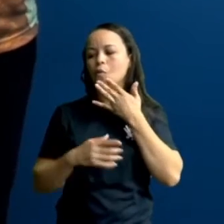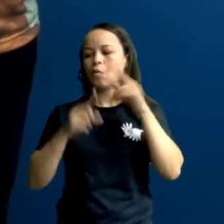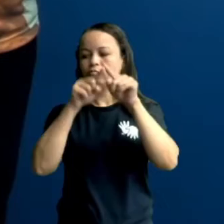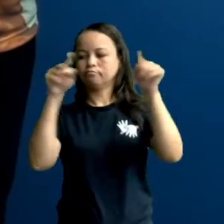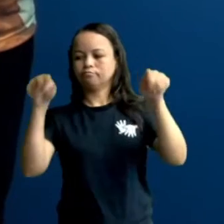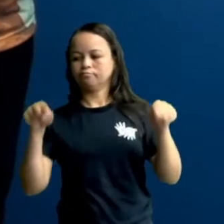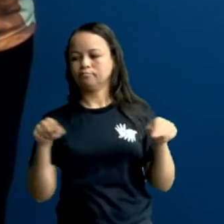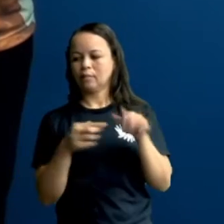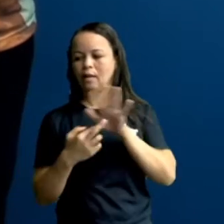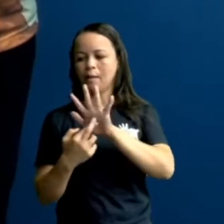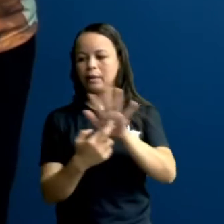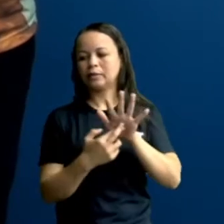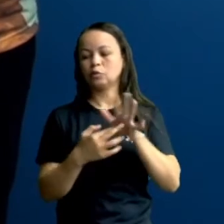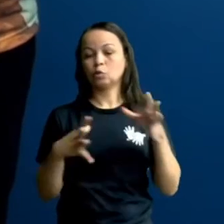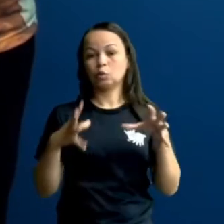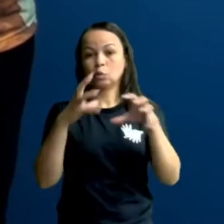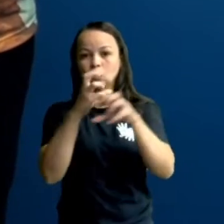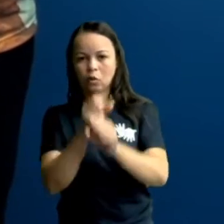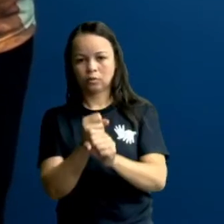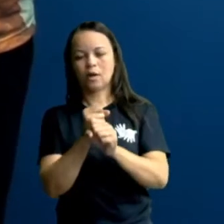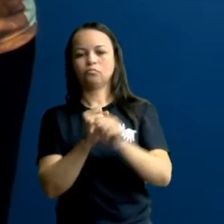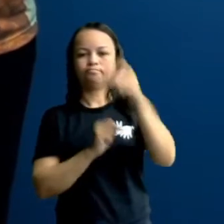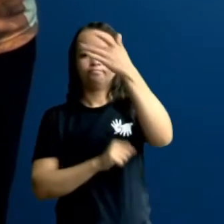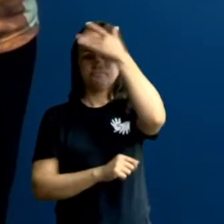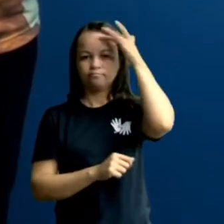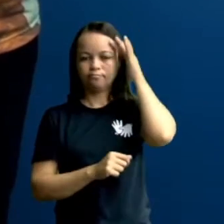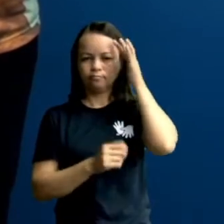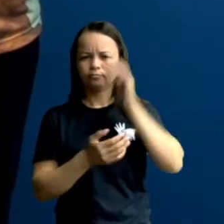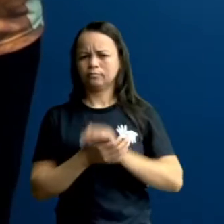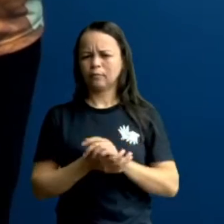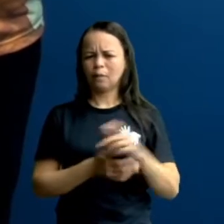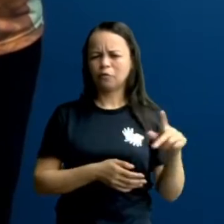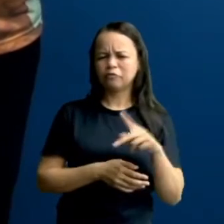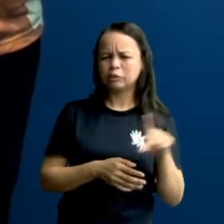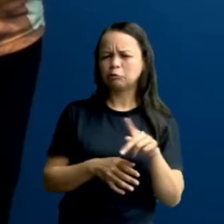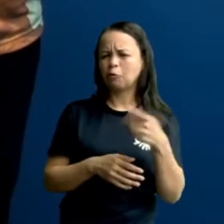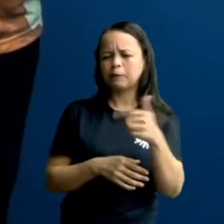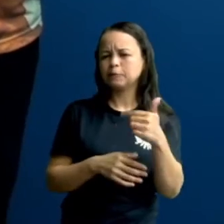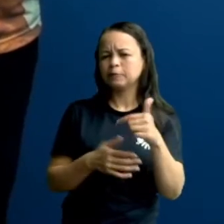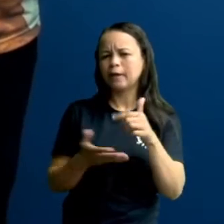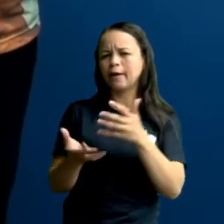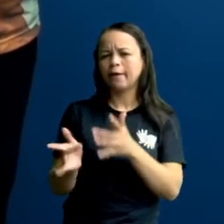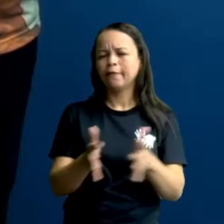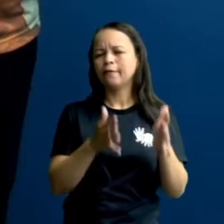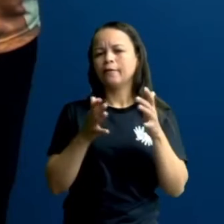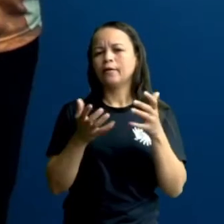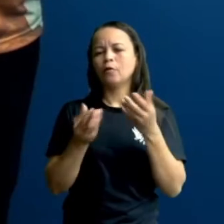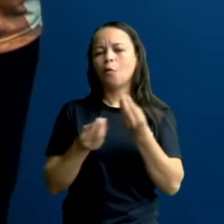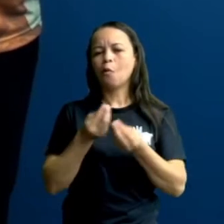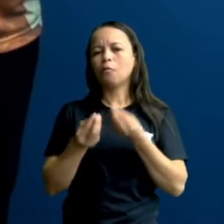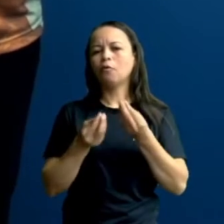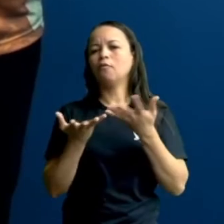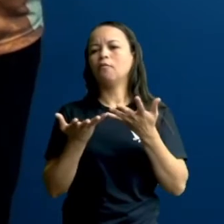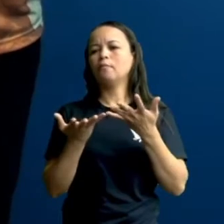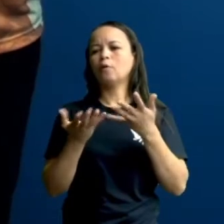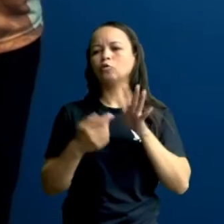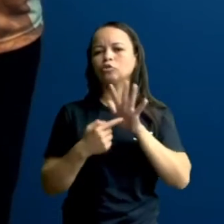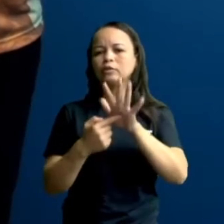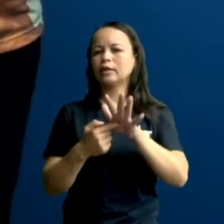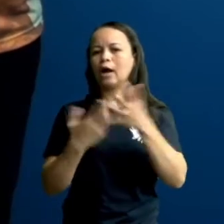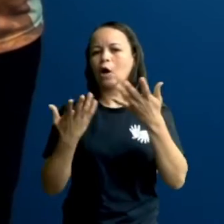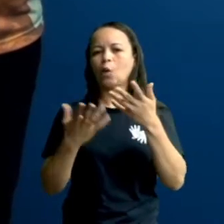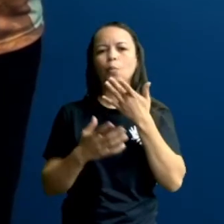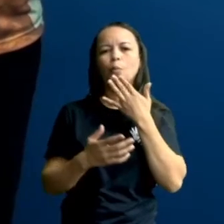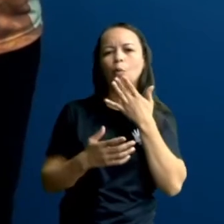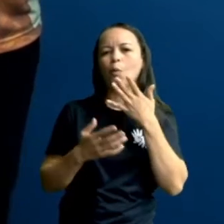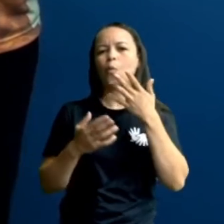para que vocês possam compreender porque eu estou trazendo essa representação do retângulo. Beleza? Então, vai pensando e na sequência a